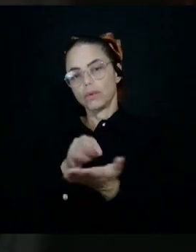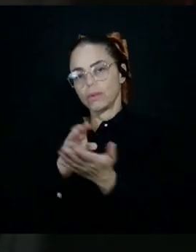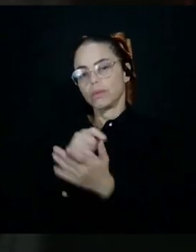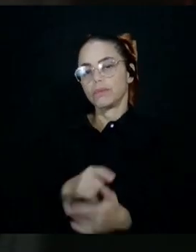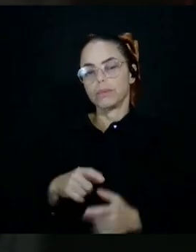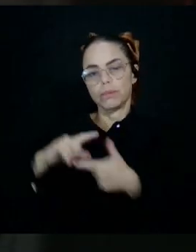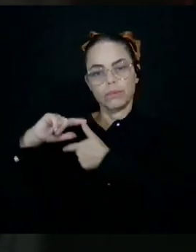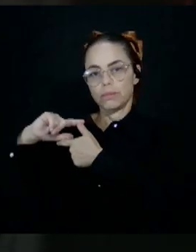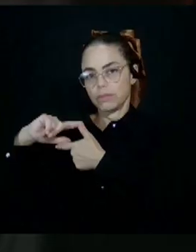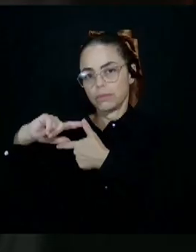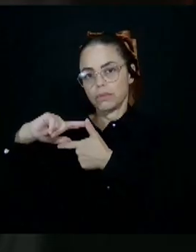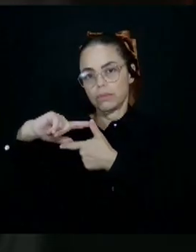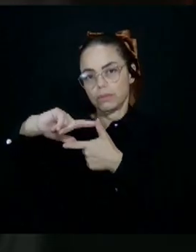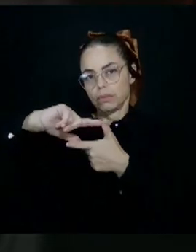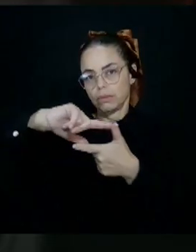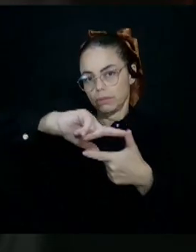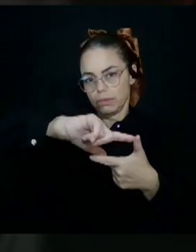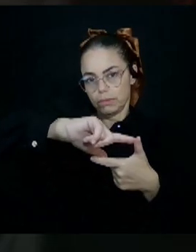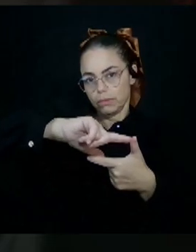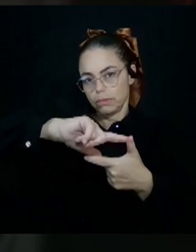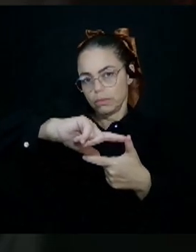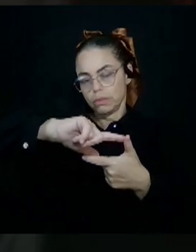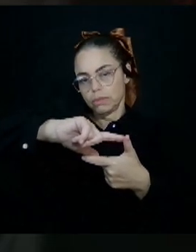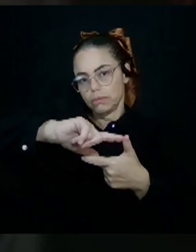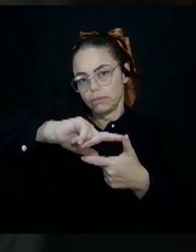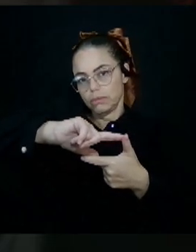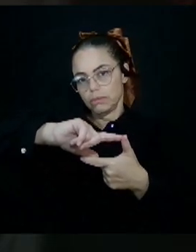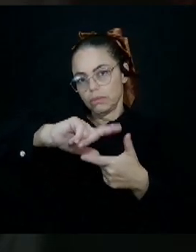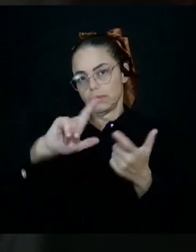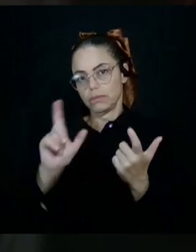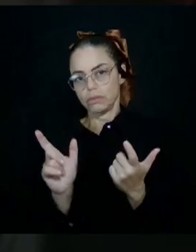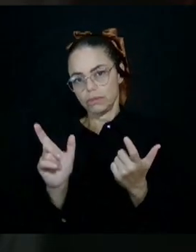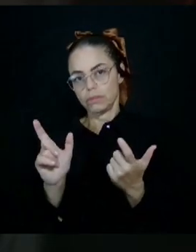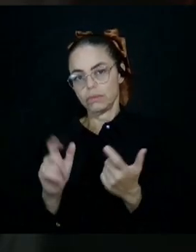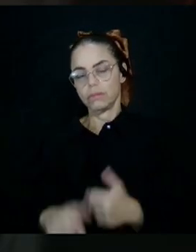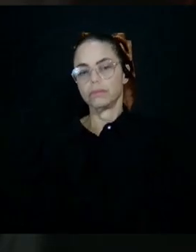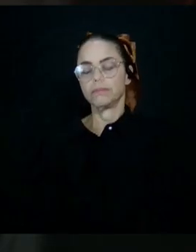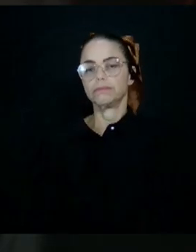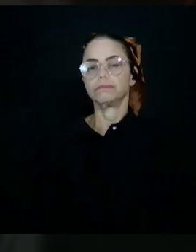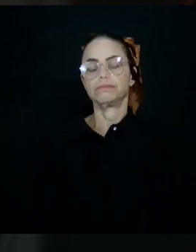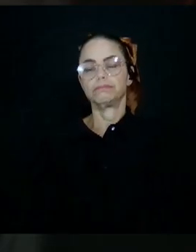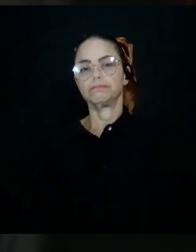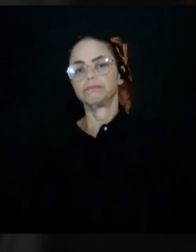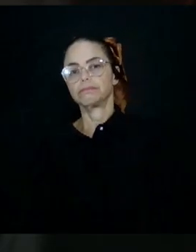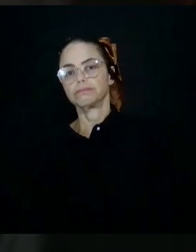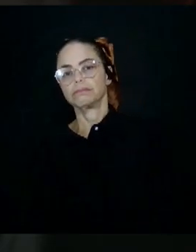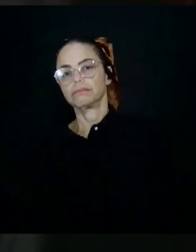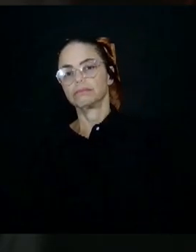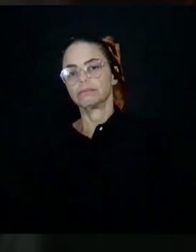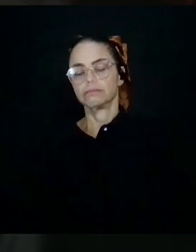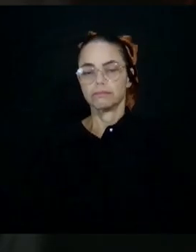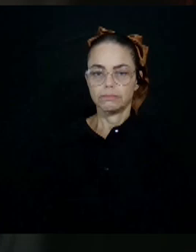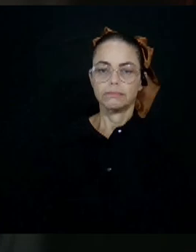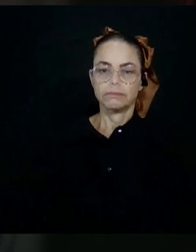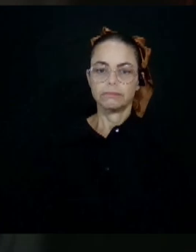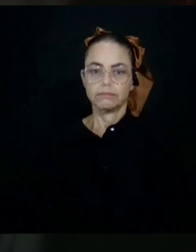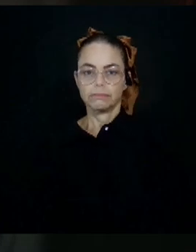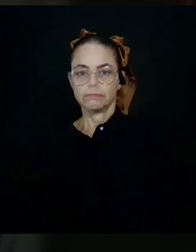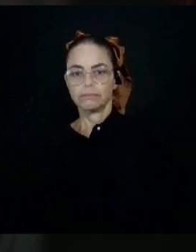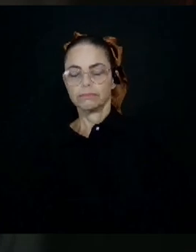que seja, que assim seja, né. Então eu quero trazer também para o nosso debate